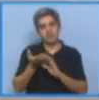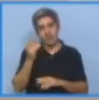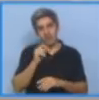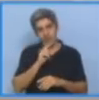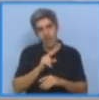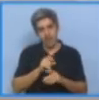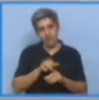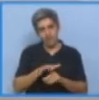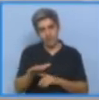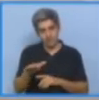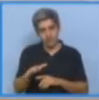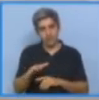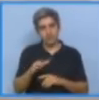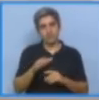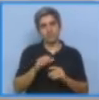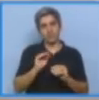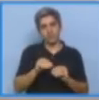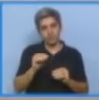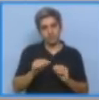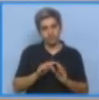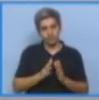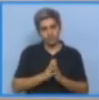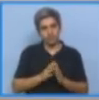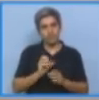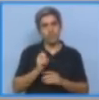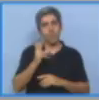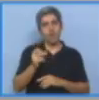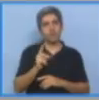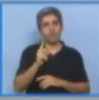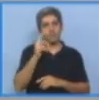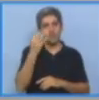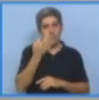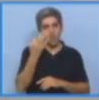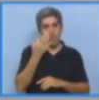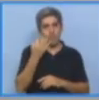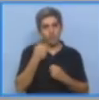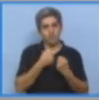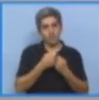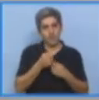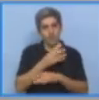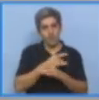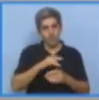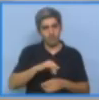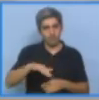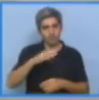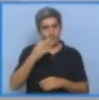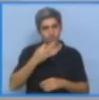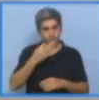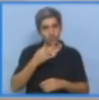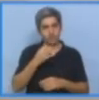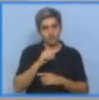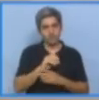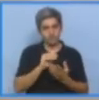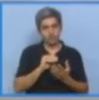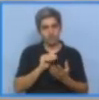no sentido de chamamento e vocacional também, não é? Para o ano é no Porto. Sim, para o ano está delineado que é no